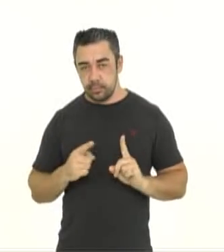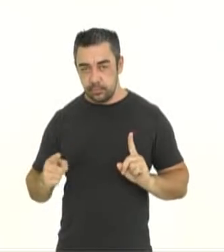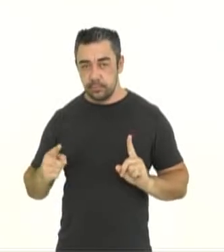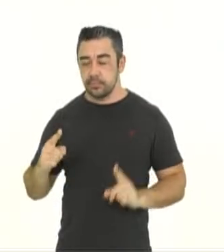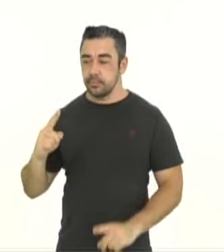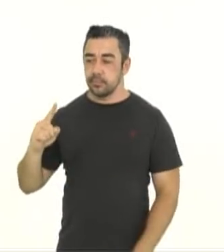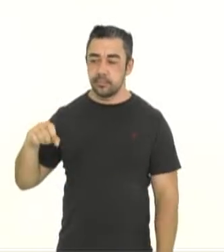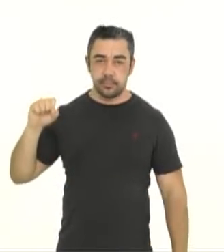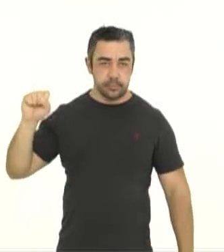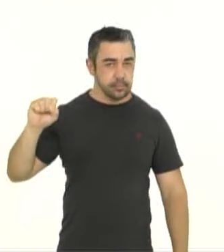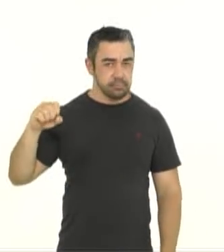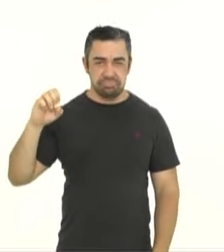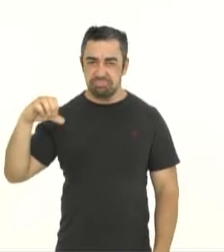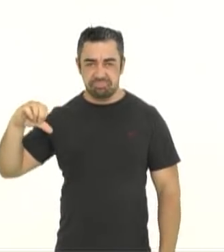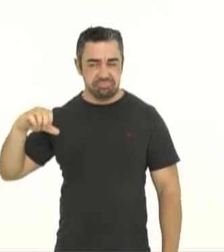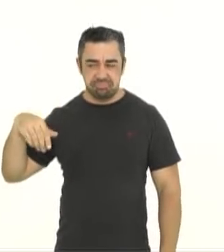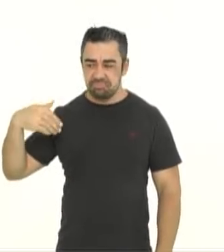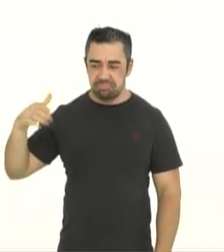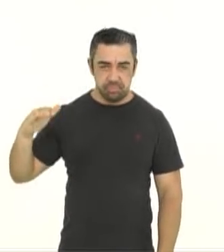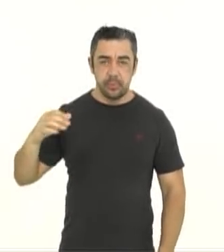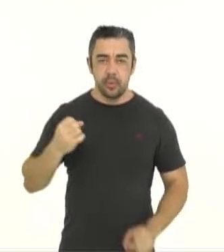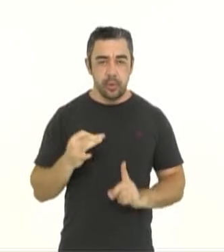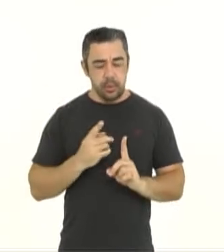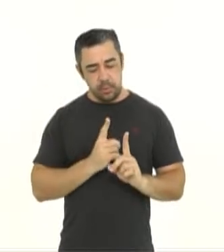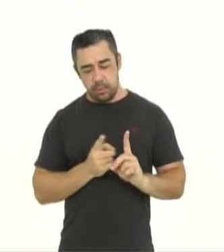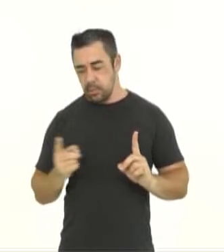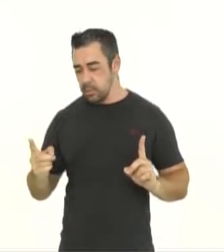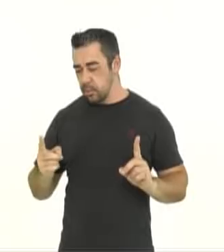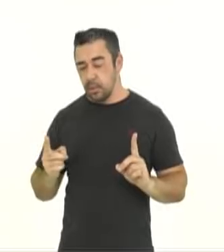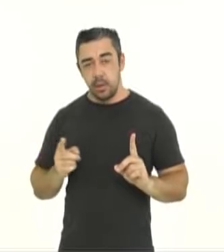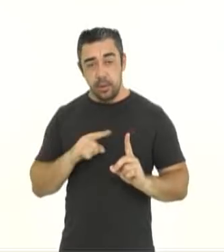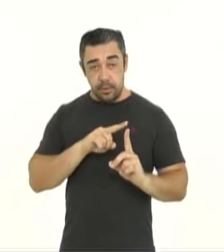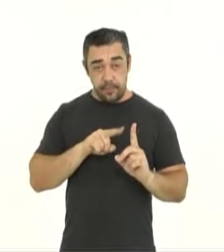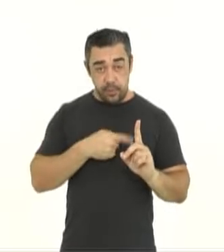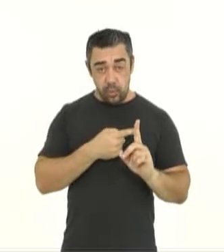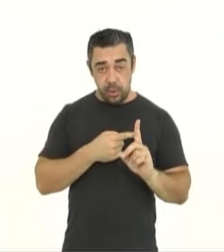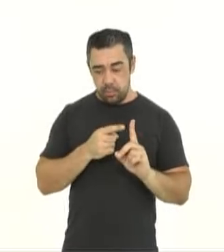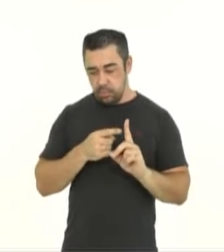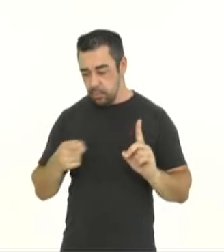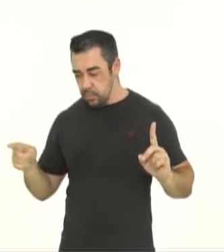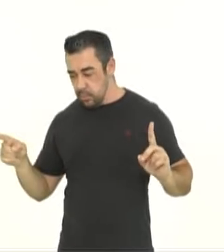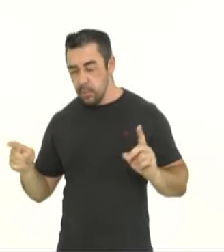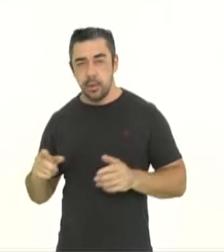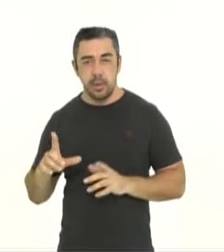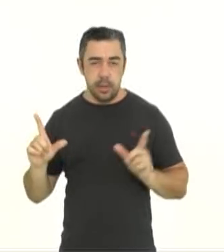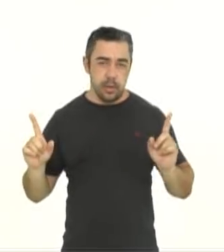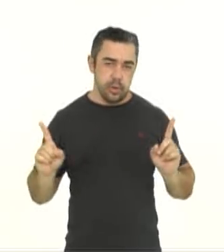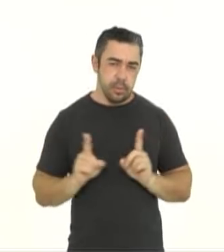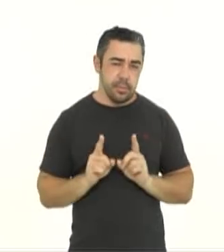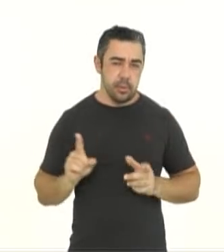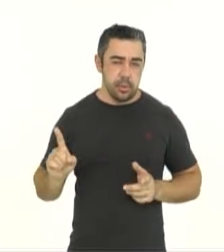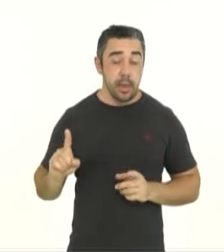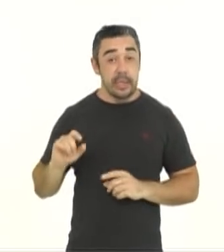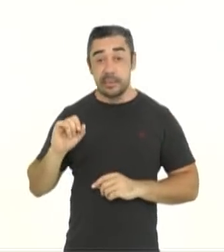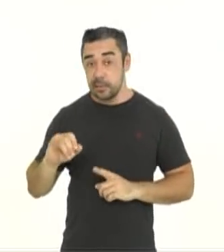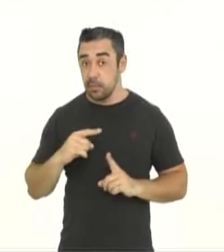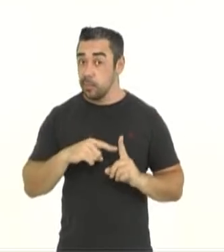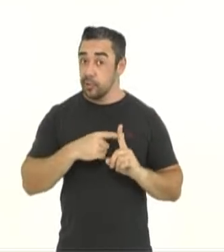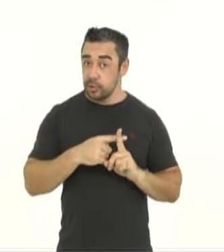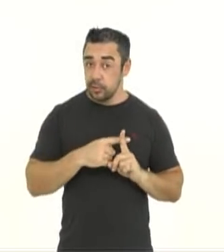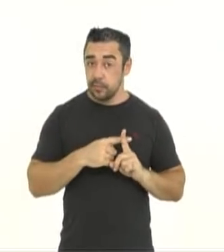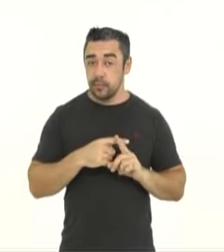a vírgula e o andar da vírgula vai ser o valor diminuído lá então do expoente positivo e